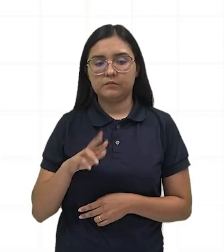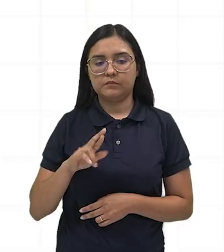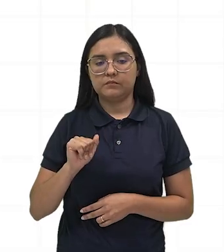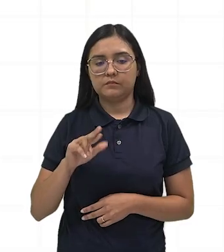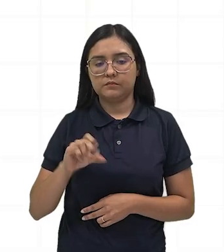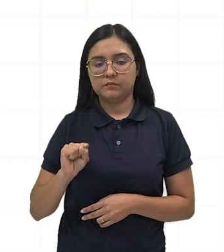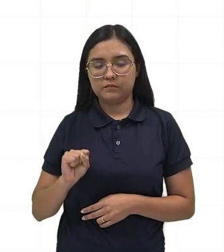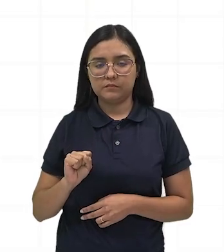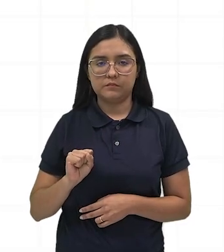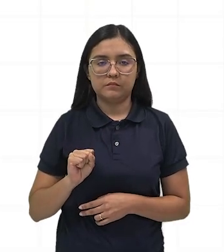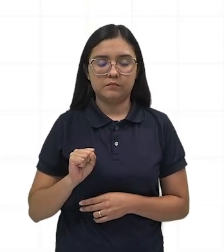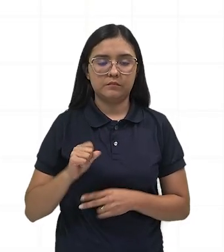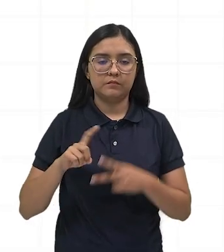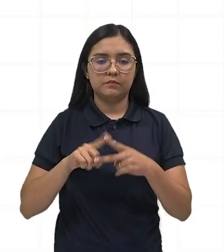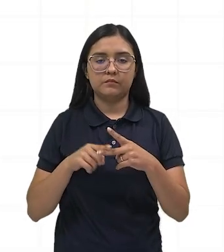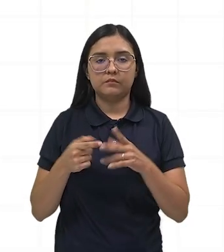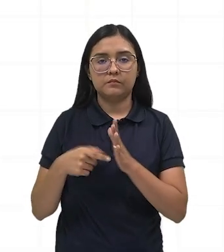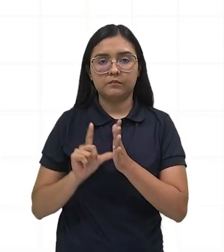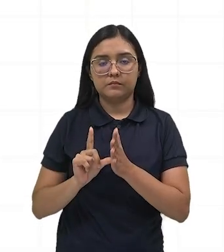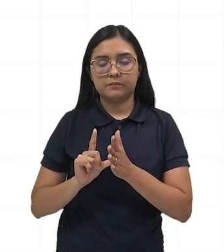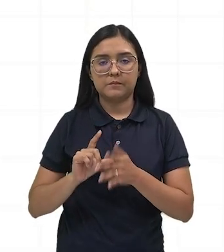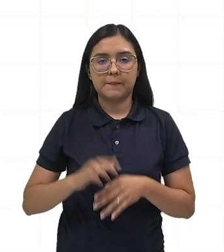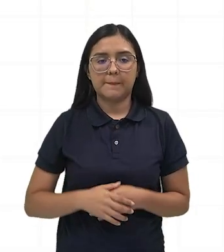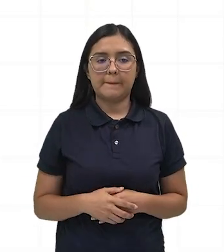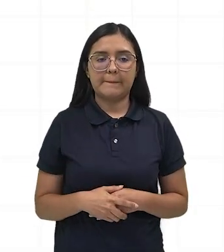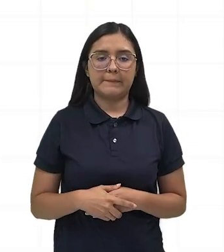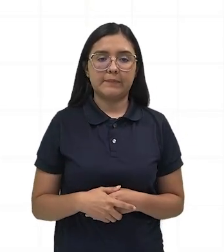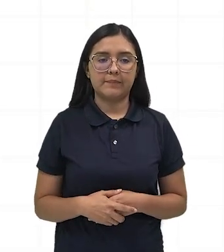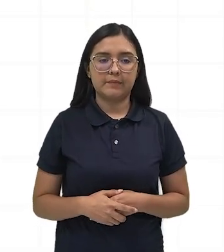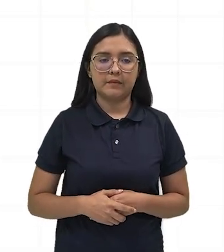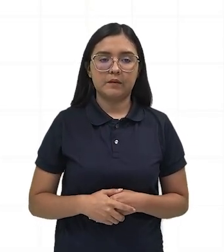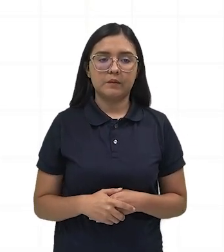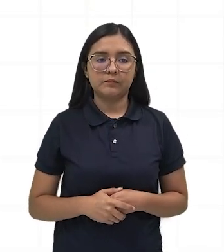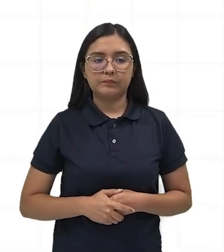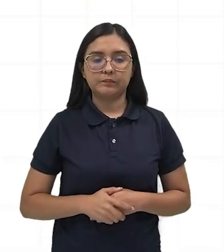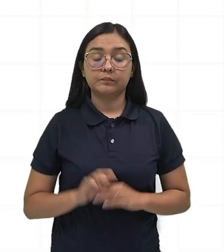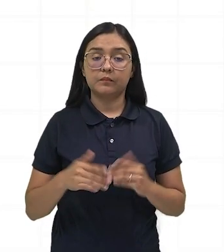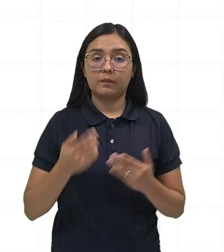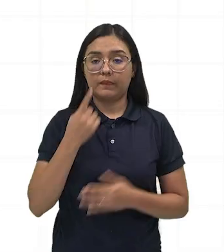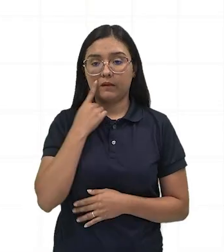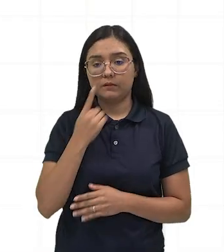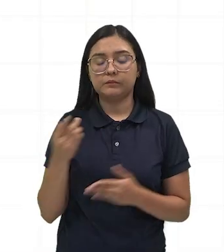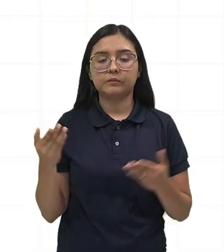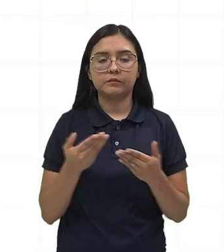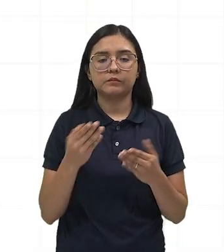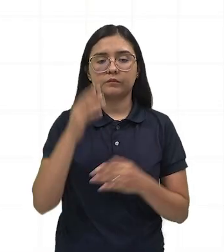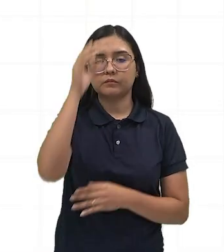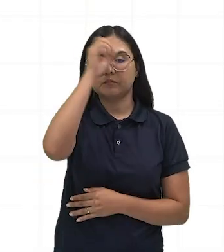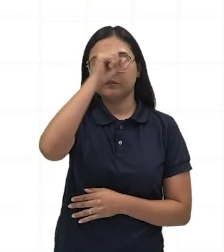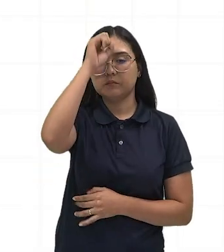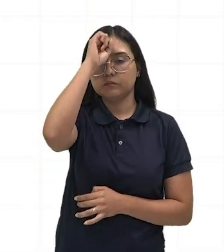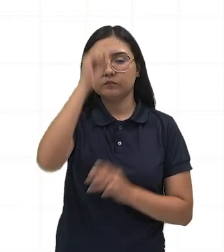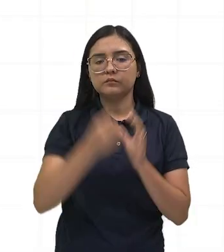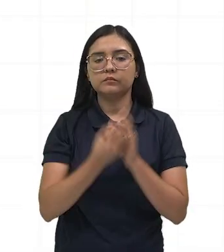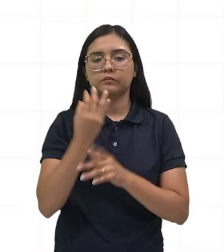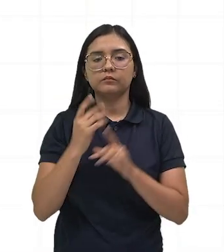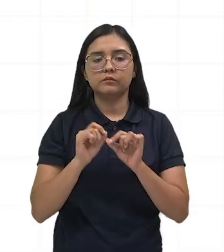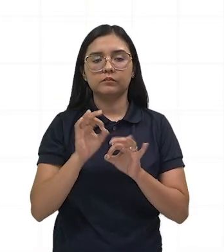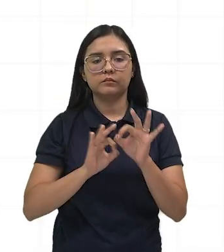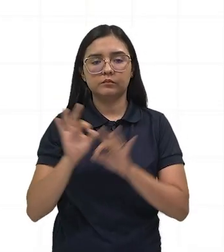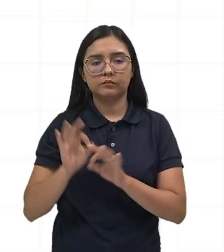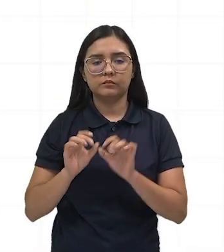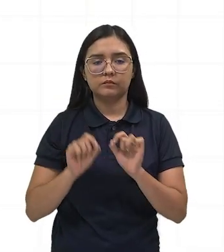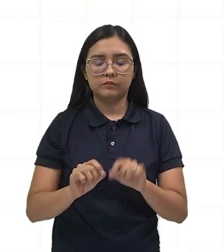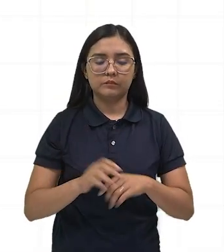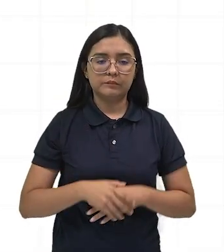ângulo anteriormente. Ok? Então, temos aqui, vamos agora aprender a construir,